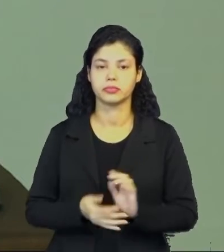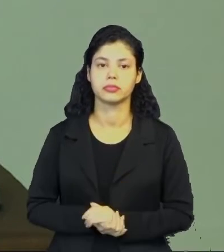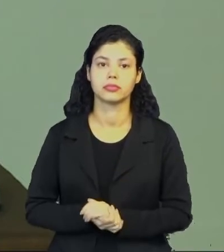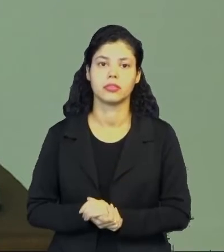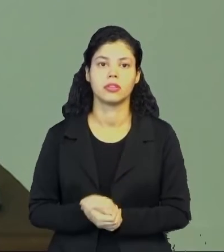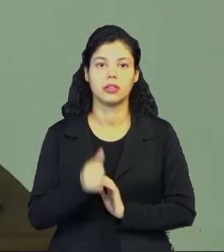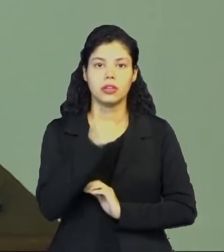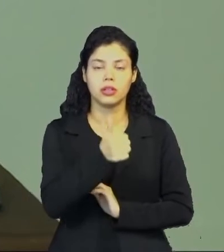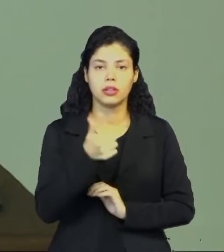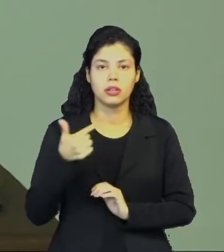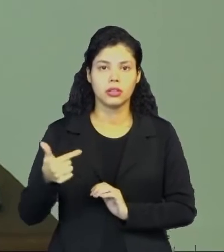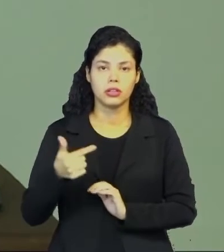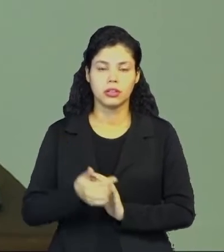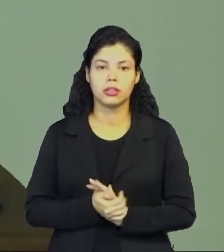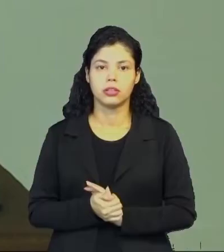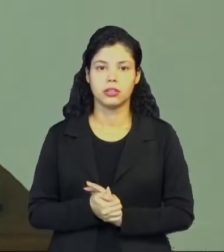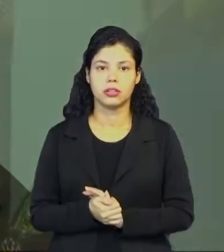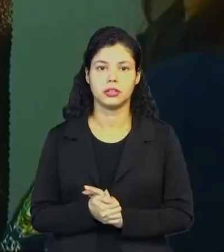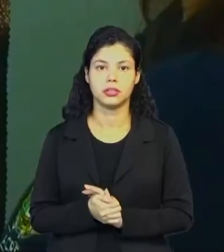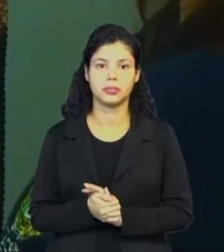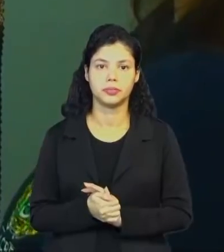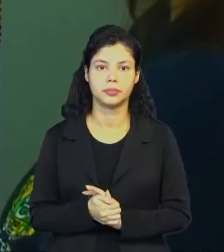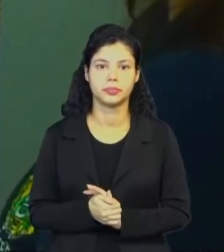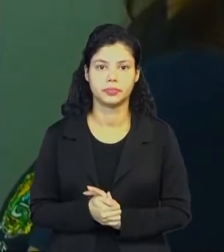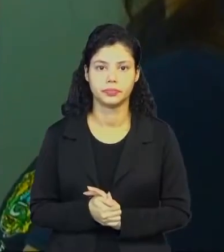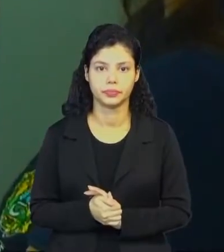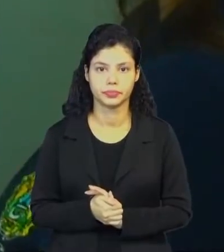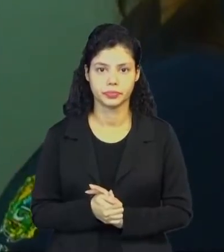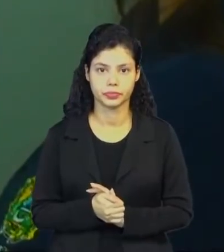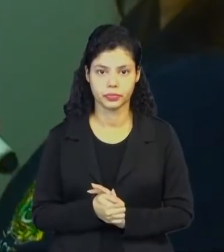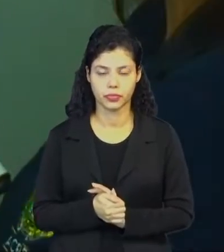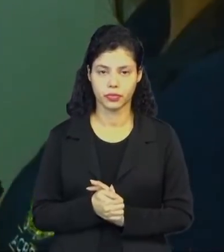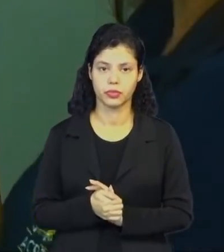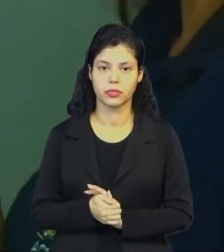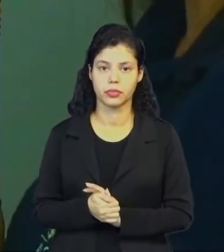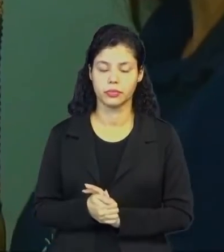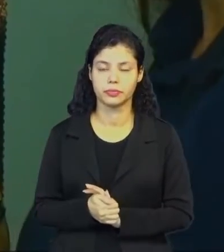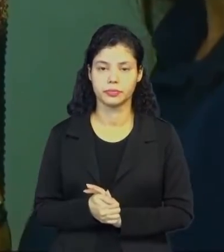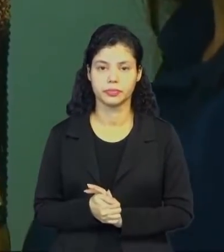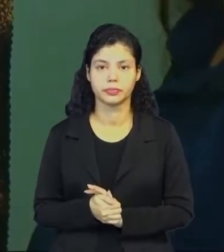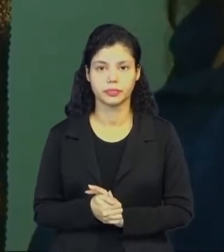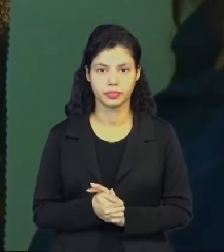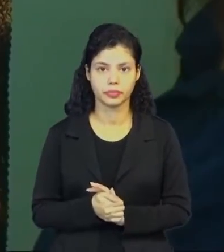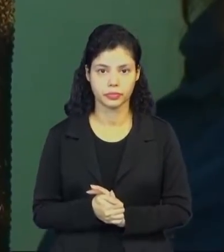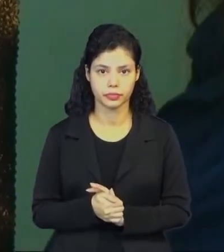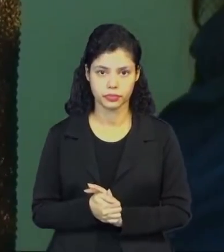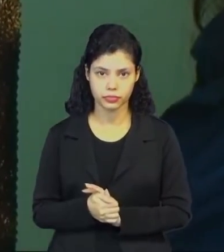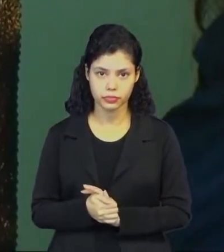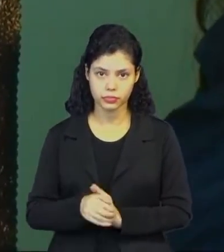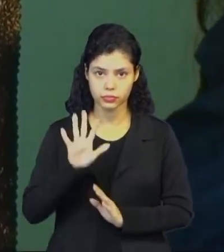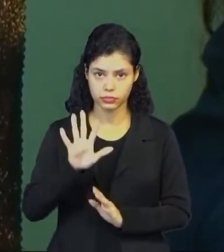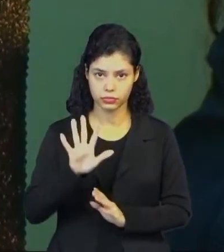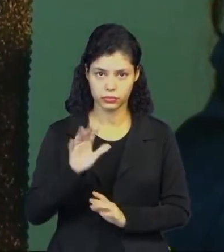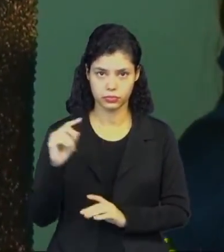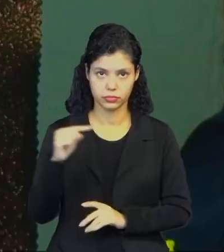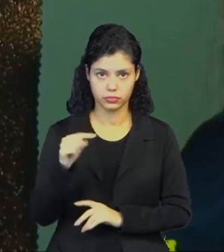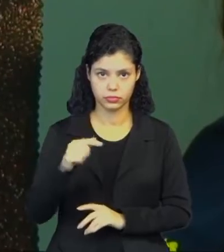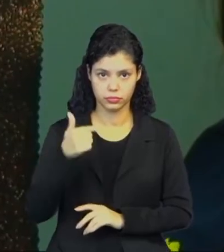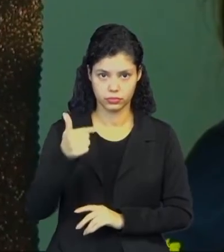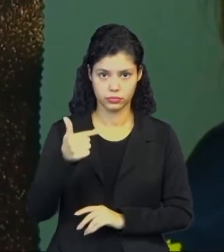Que seria o 12. E faria aqui uma subtração. Nós fizemos